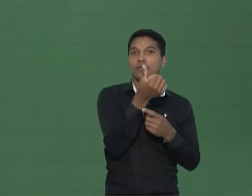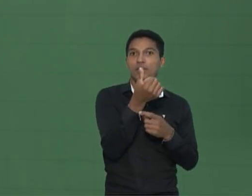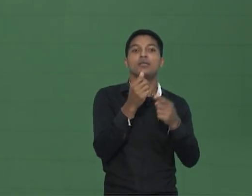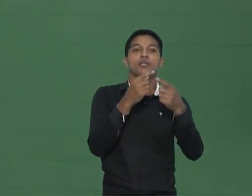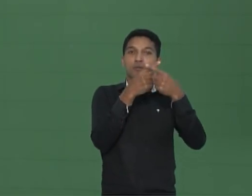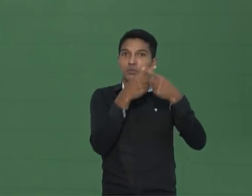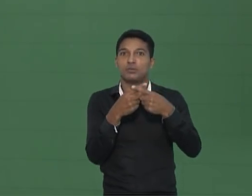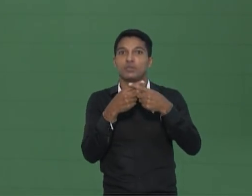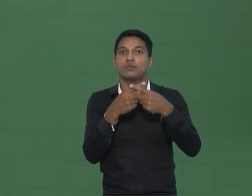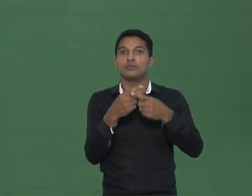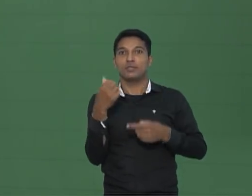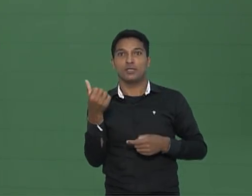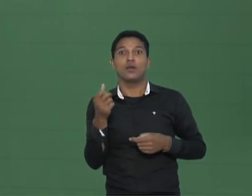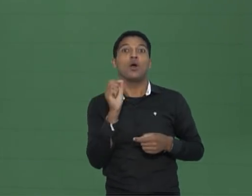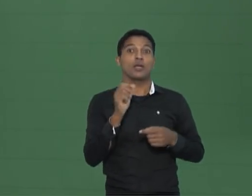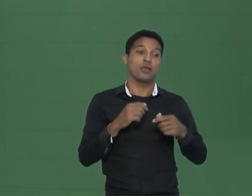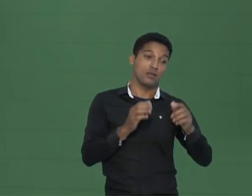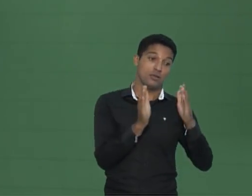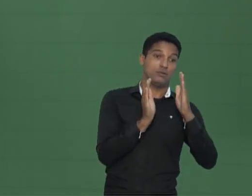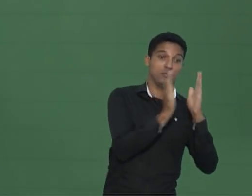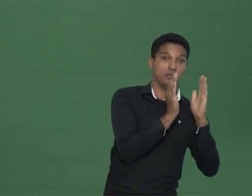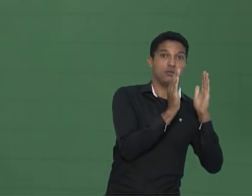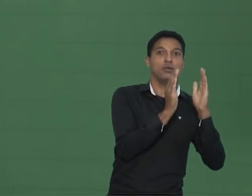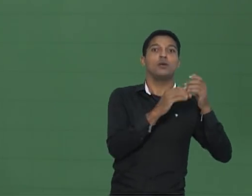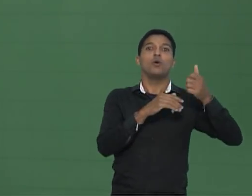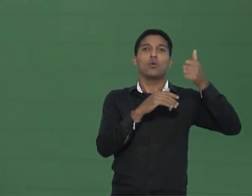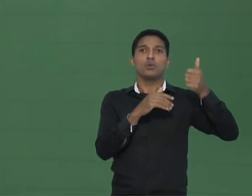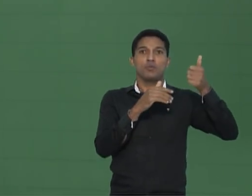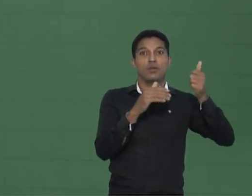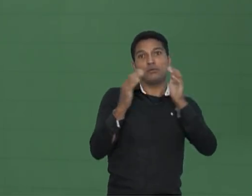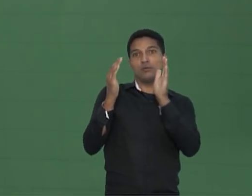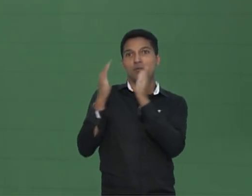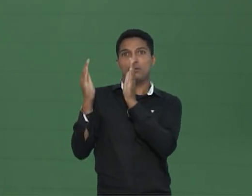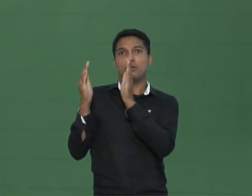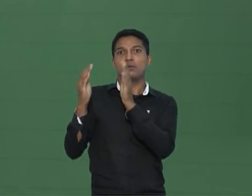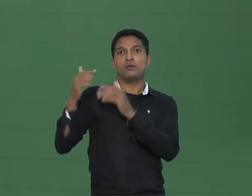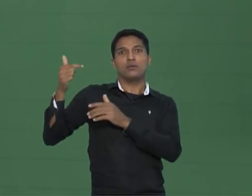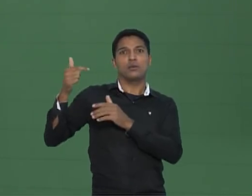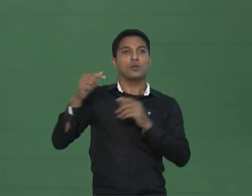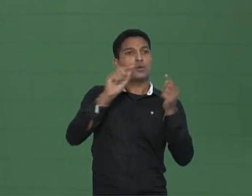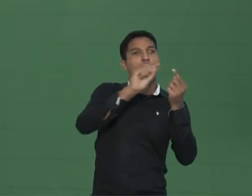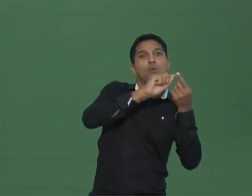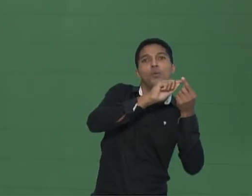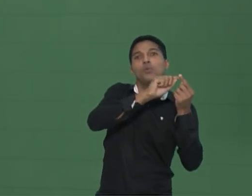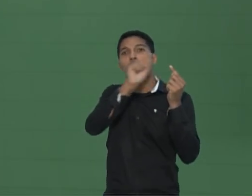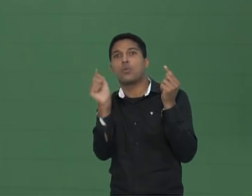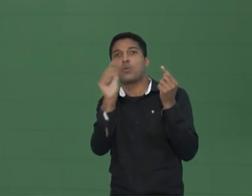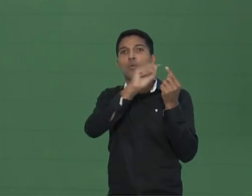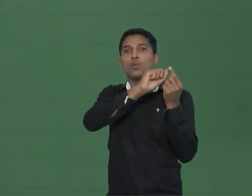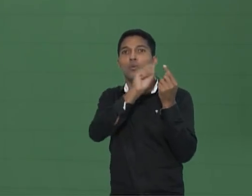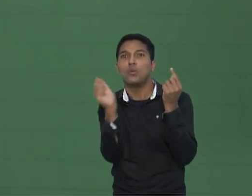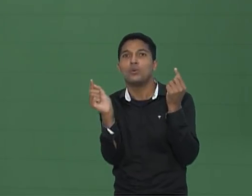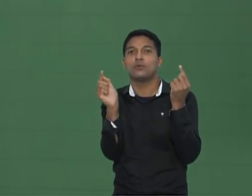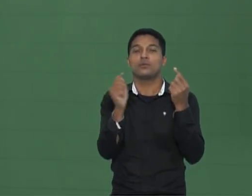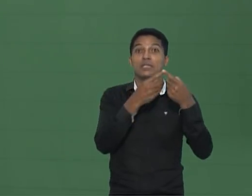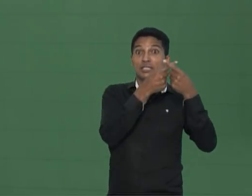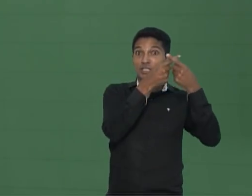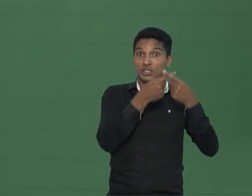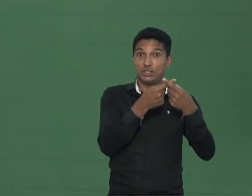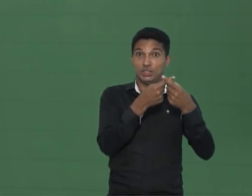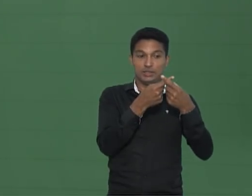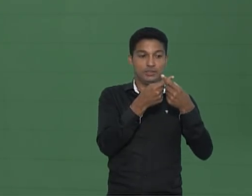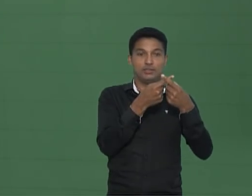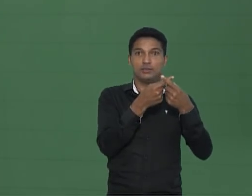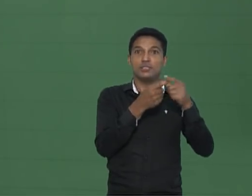o primeiro termo com todos os do outro parênteses. Então, x vezes x é a mesma letra?